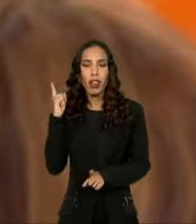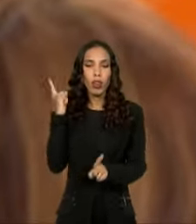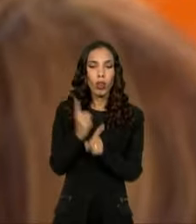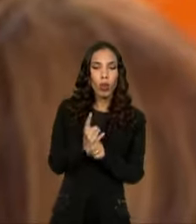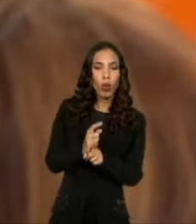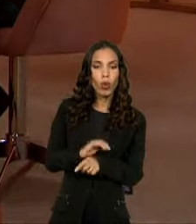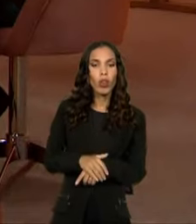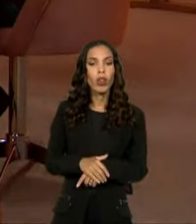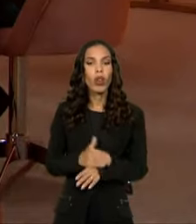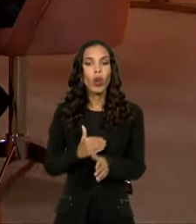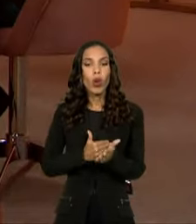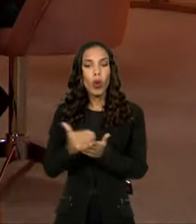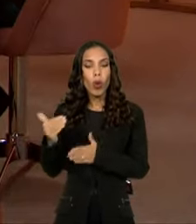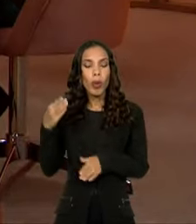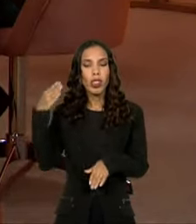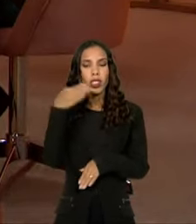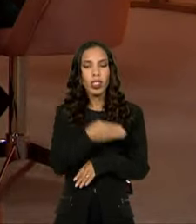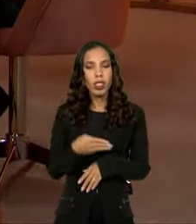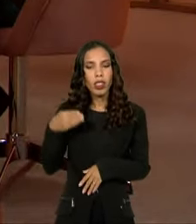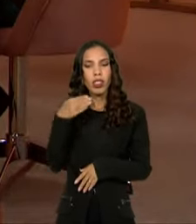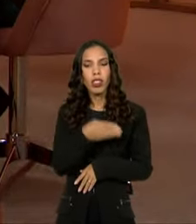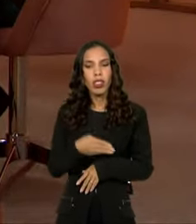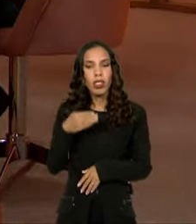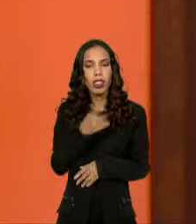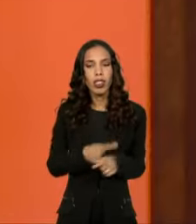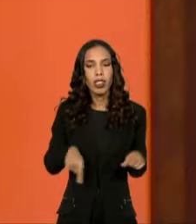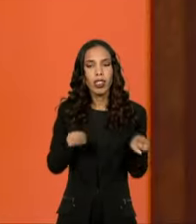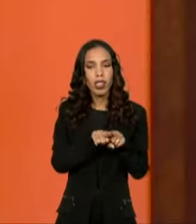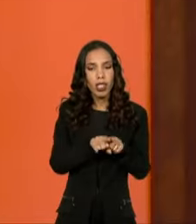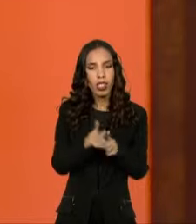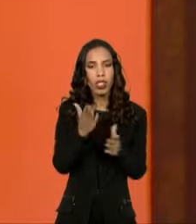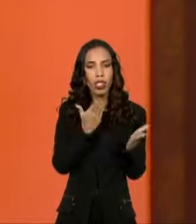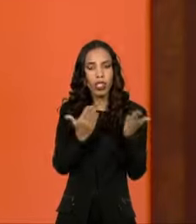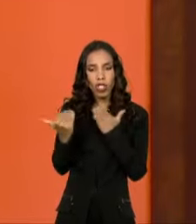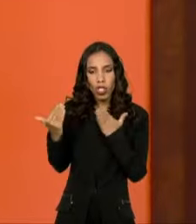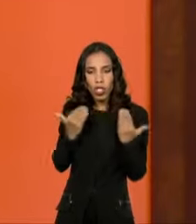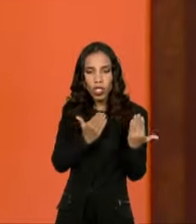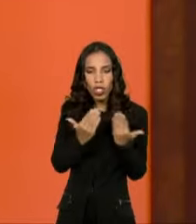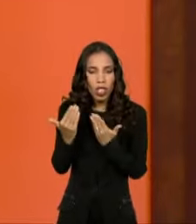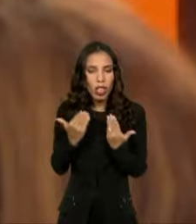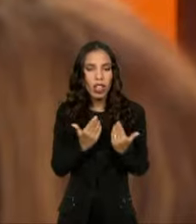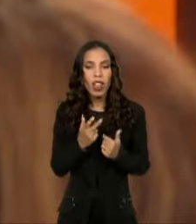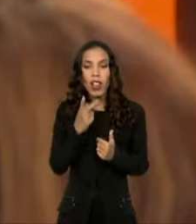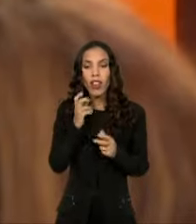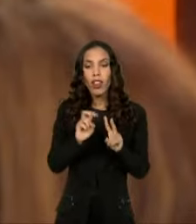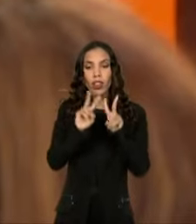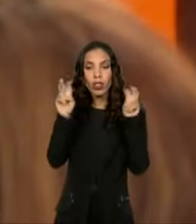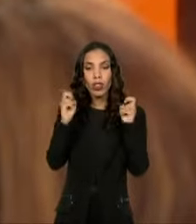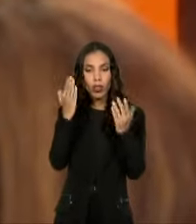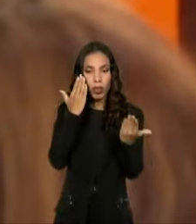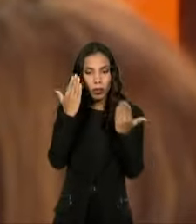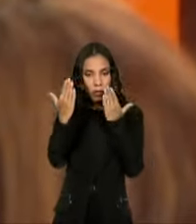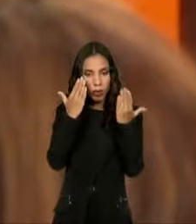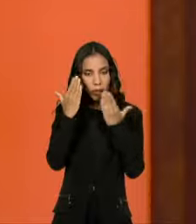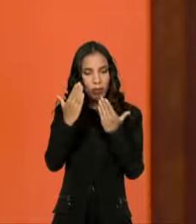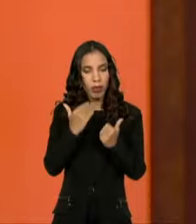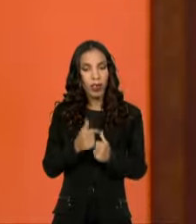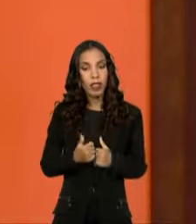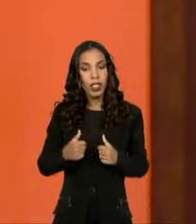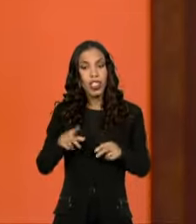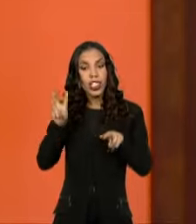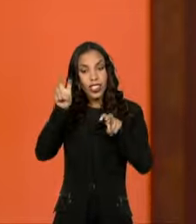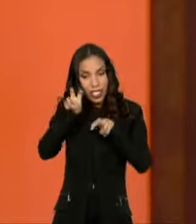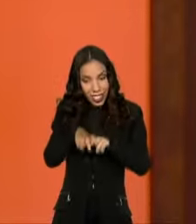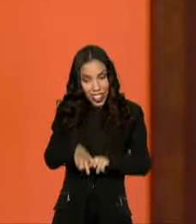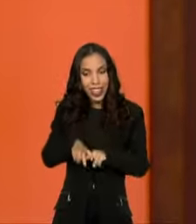eu comecei a frequentar o programa, né, como parceira, dialogando... É, falando sobre psicologia,